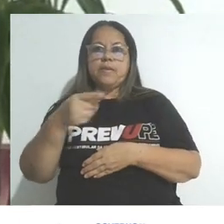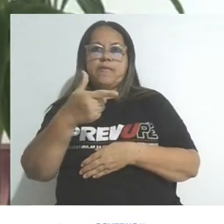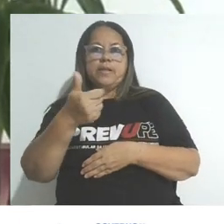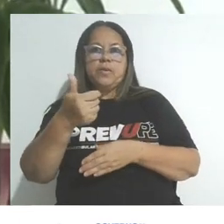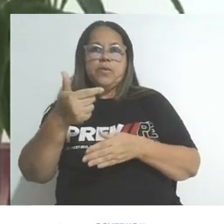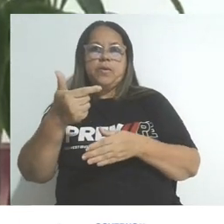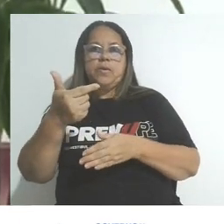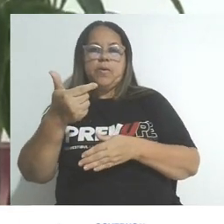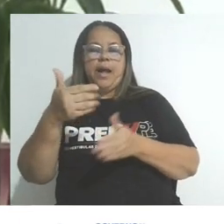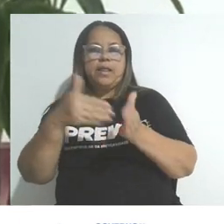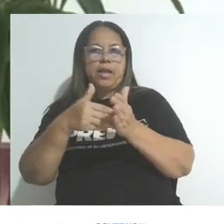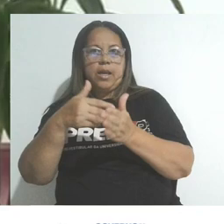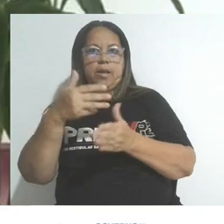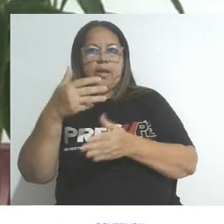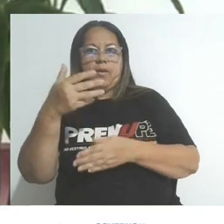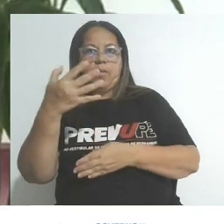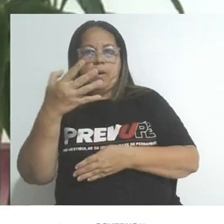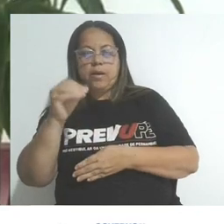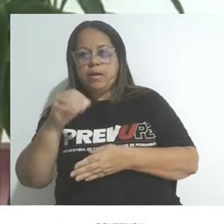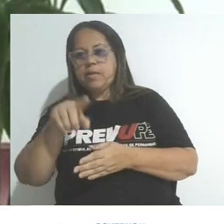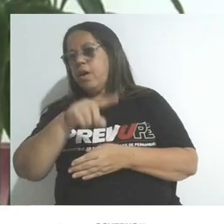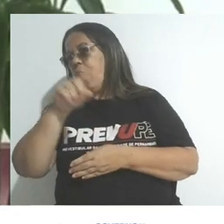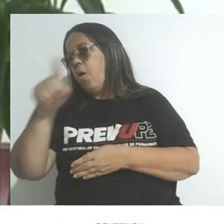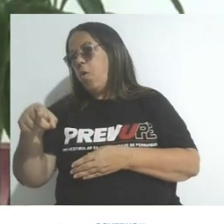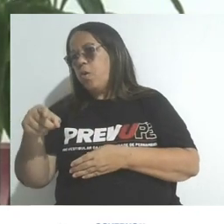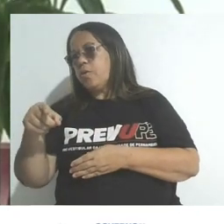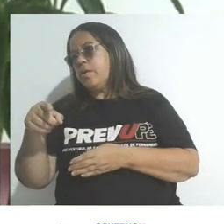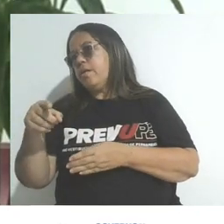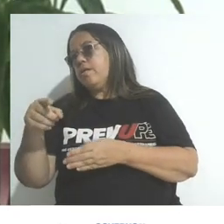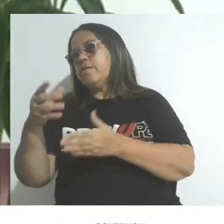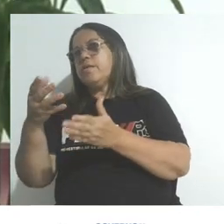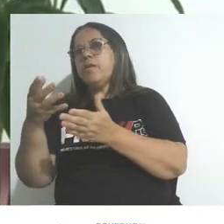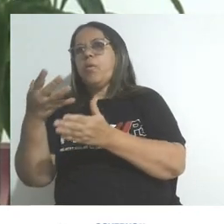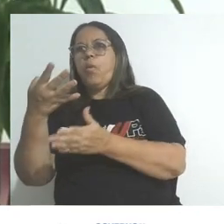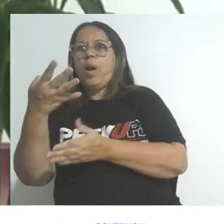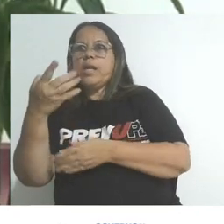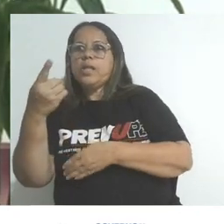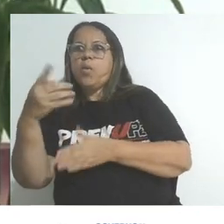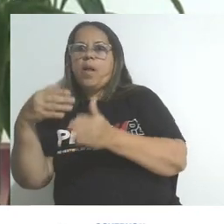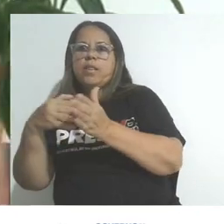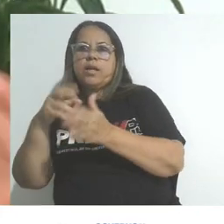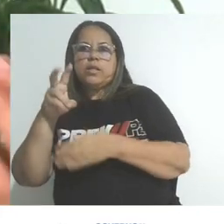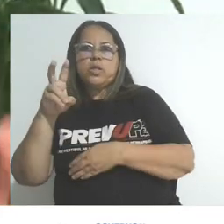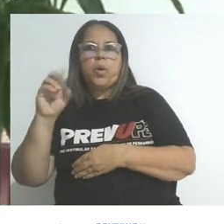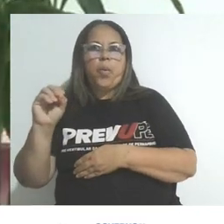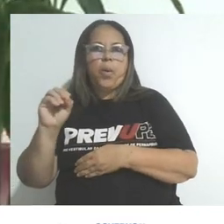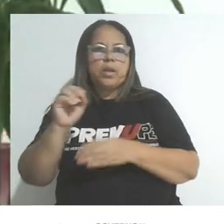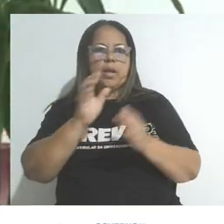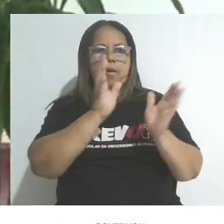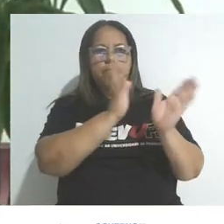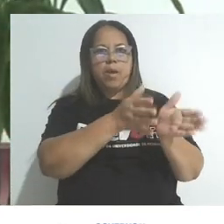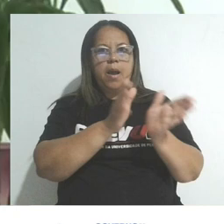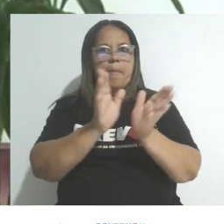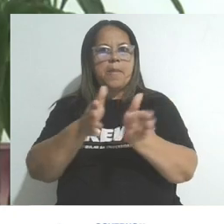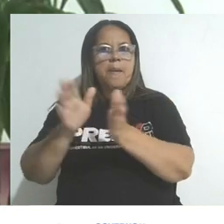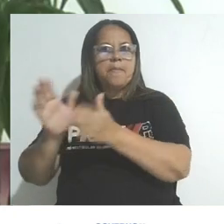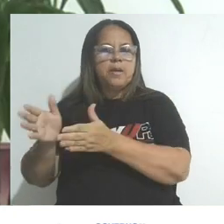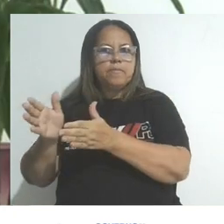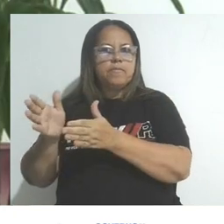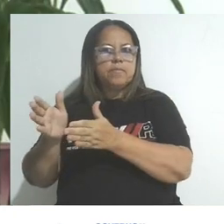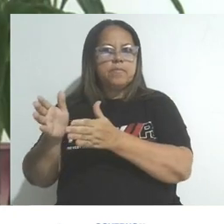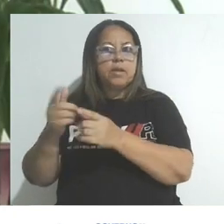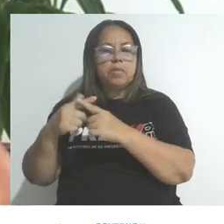40, outro grupo de 41 a 50 e assim sucessivamente. Para que na amostra que você levantar, né,